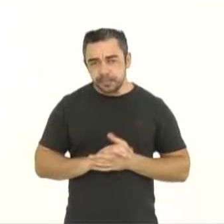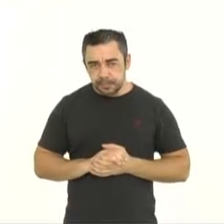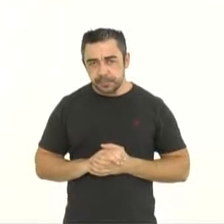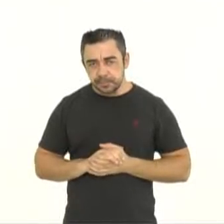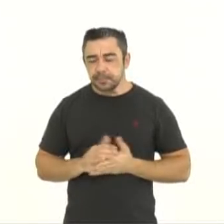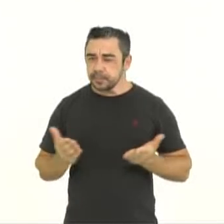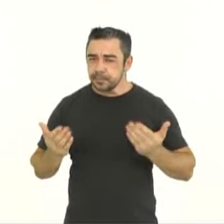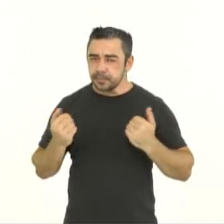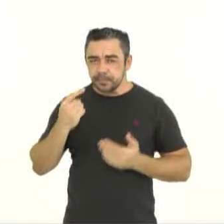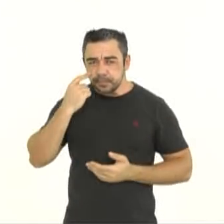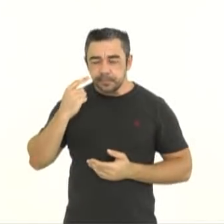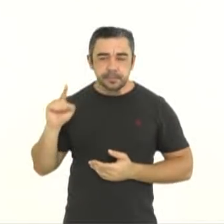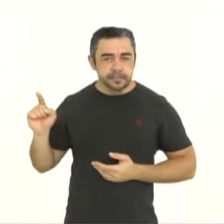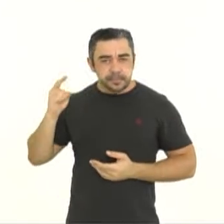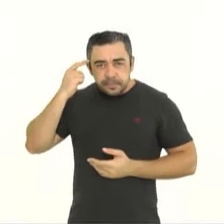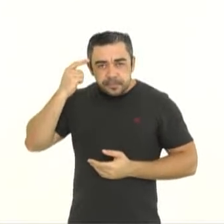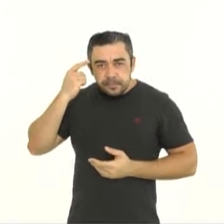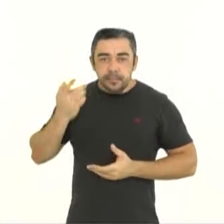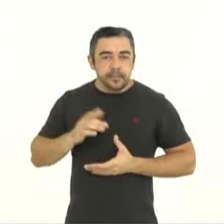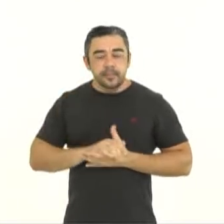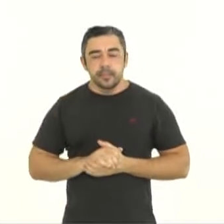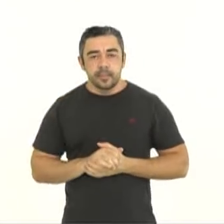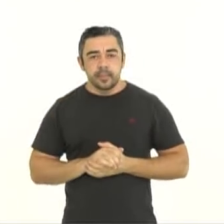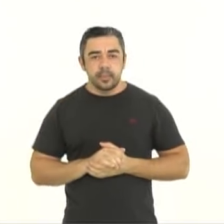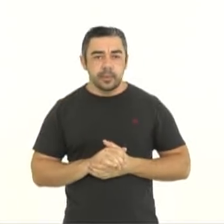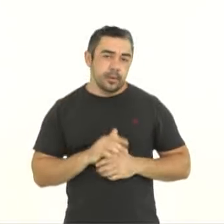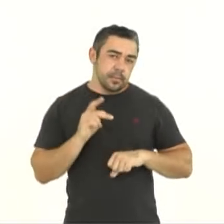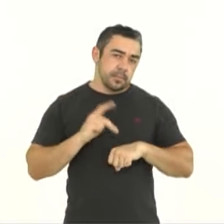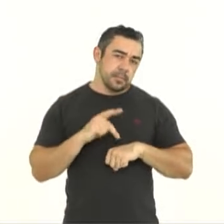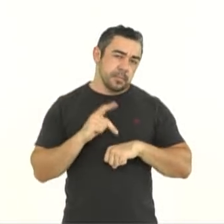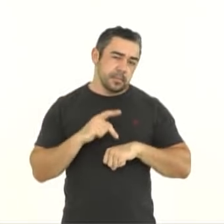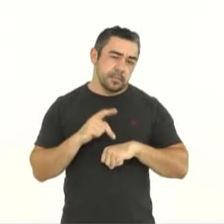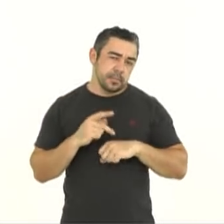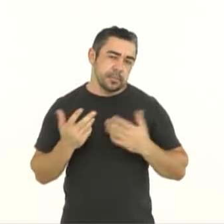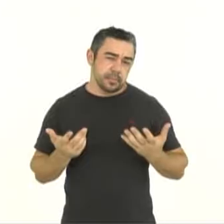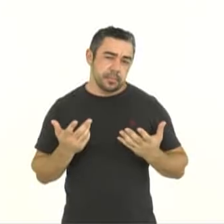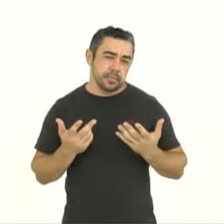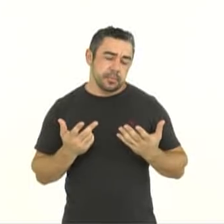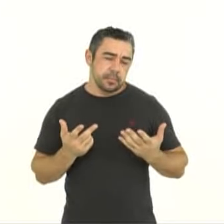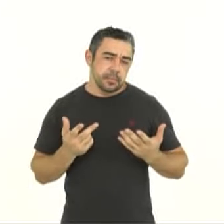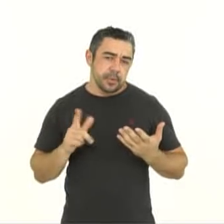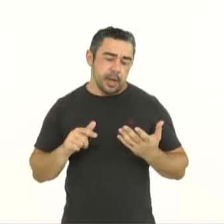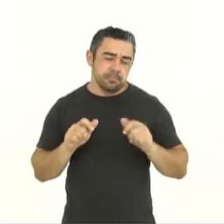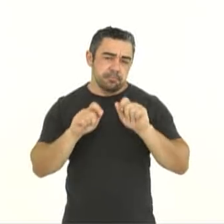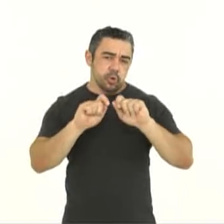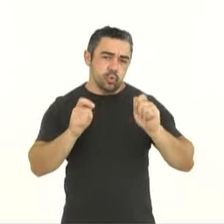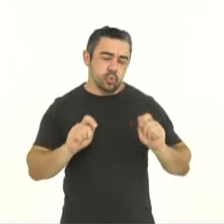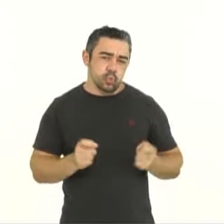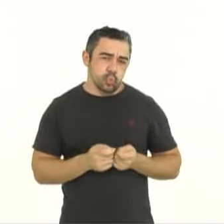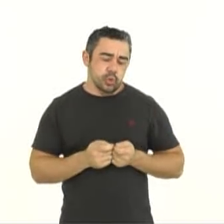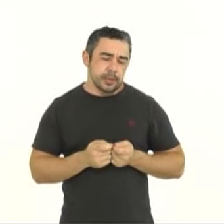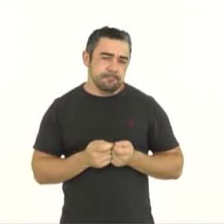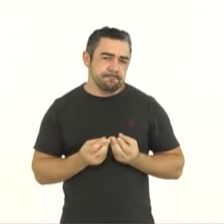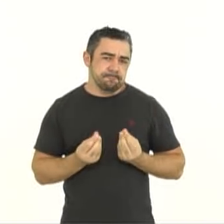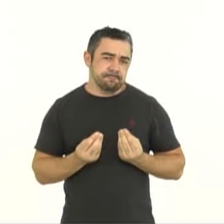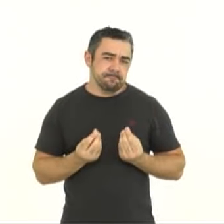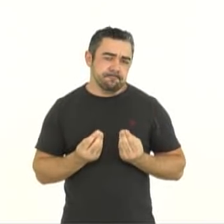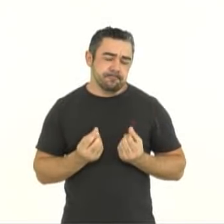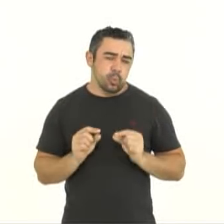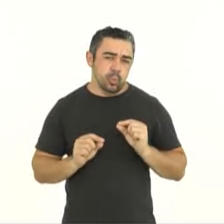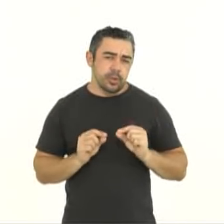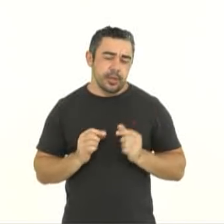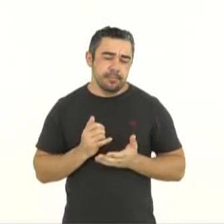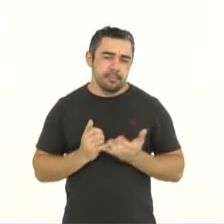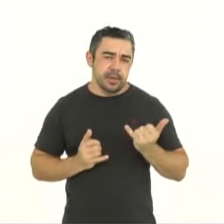Vamos ver, vamos pensar um pouquinho. Ah, é uma pedra, né? É uma escultura. O que será? O que